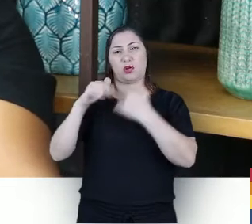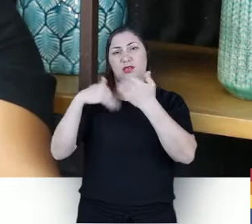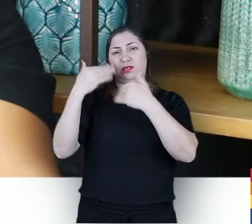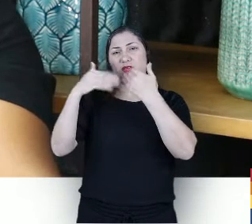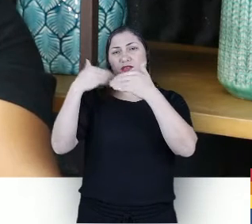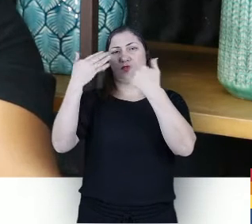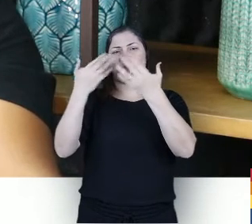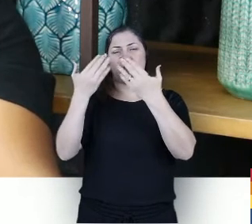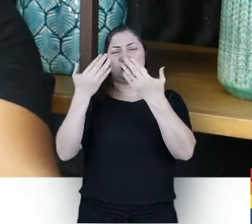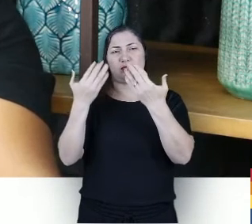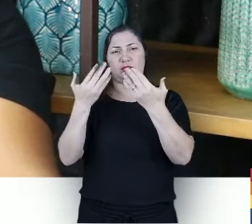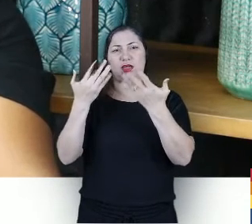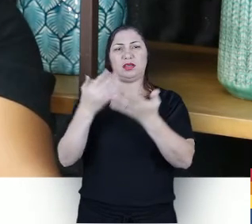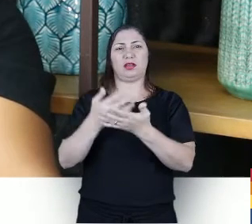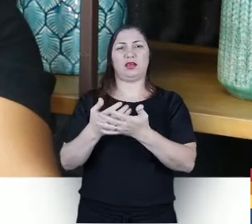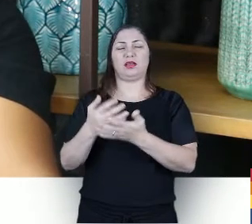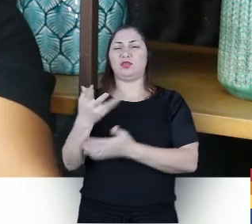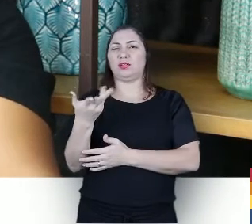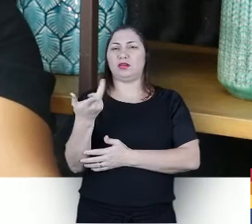competências e habilidades, né?